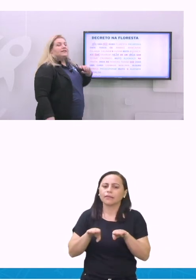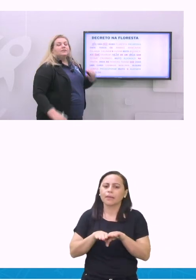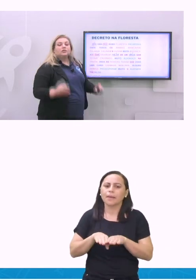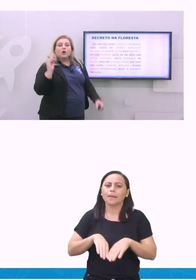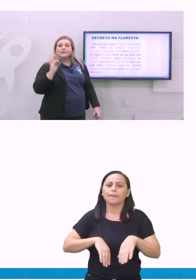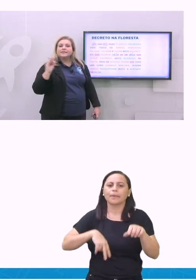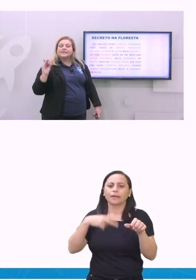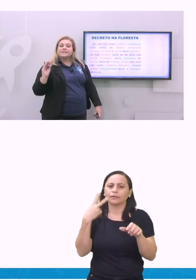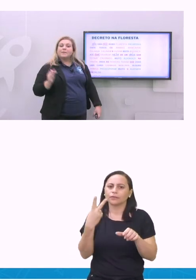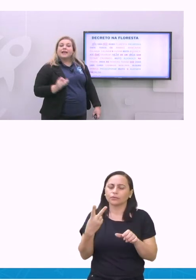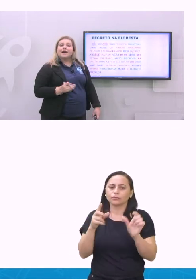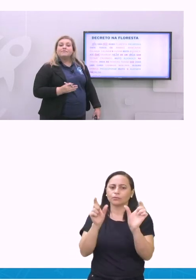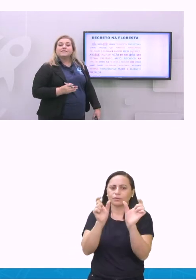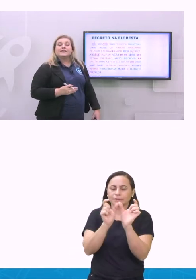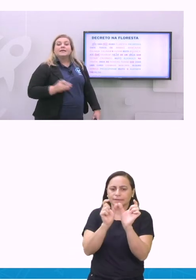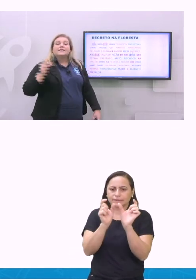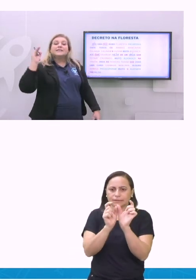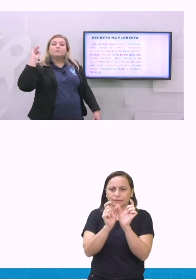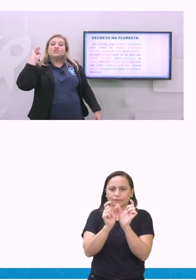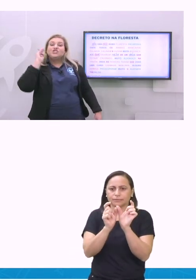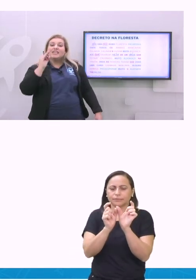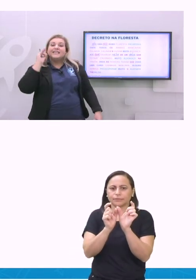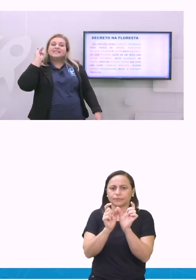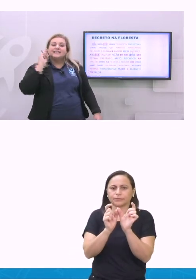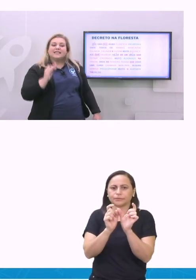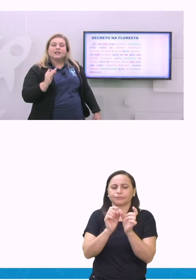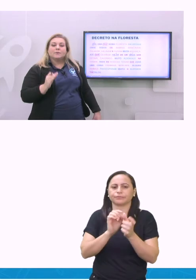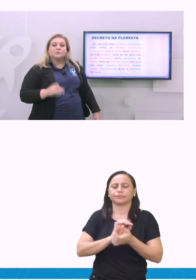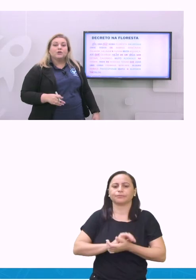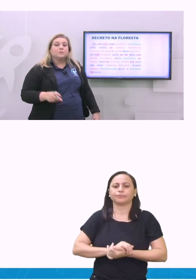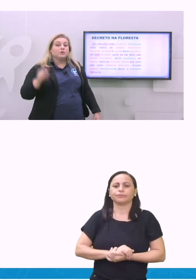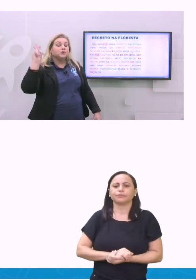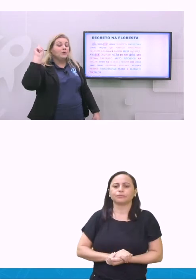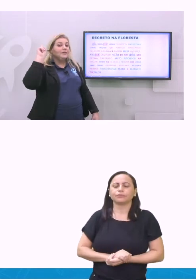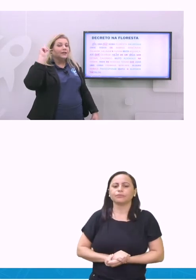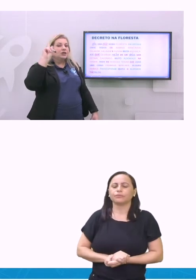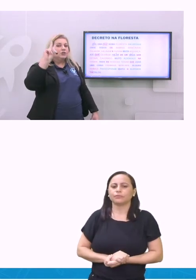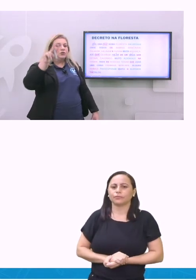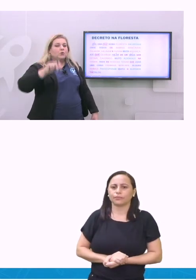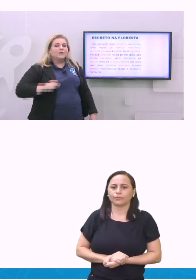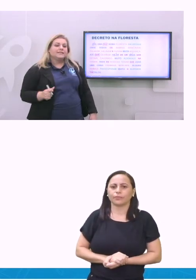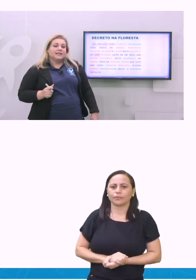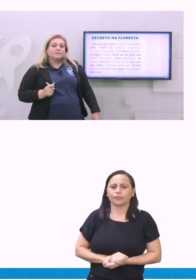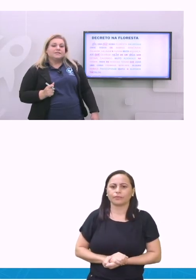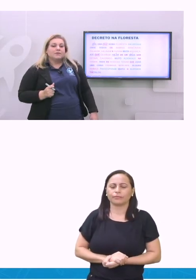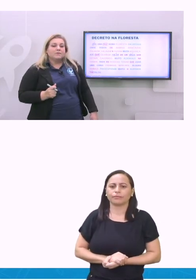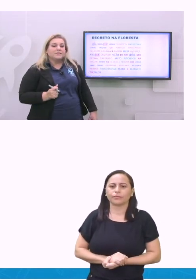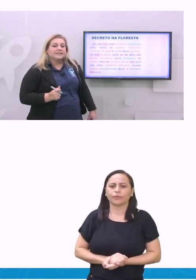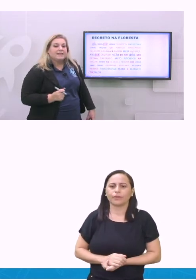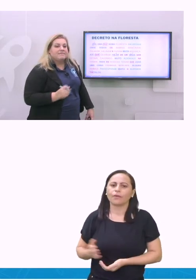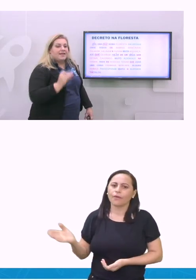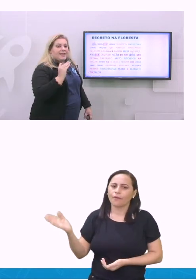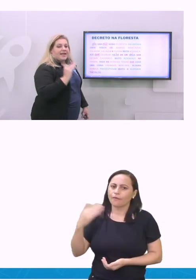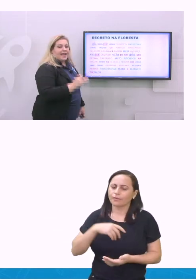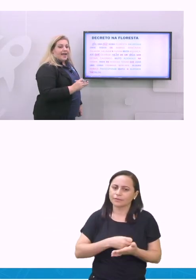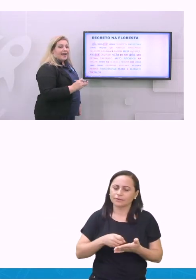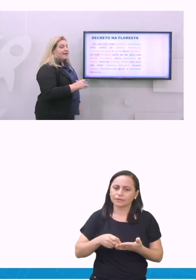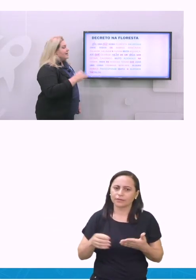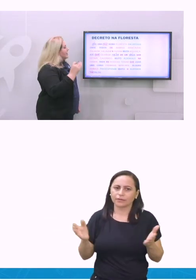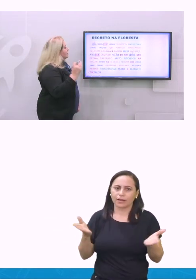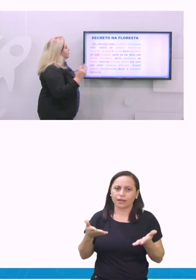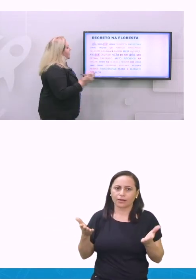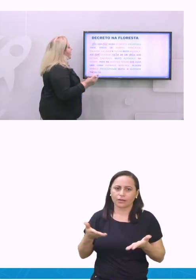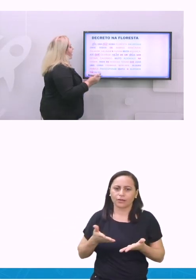todos. Todas essas palavras são dissílabas, pois possuem 2 sílabas. Então, vamos escrever